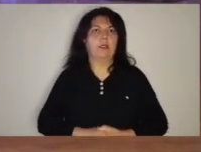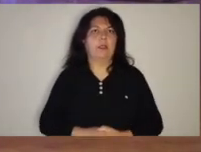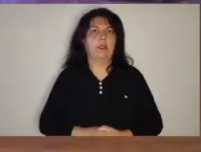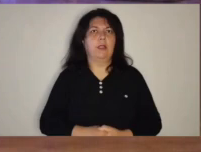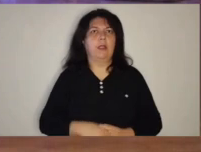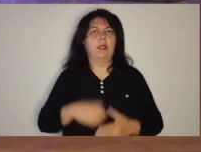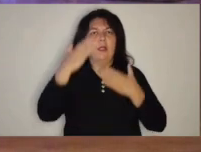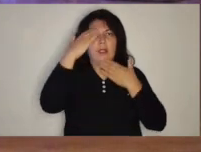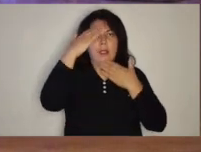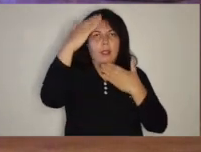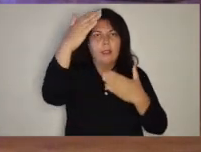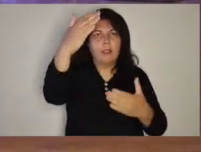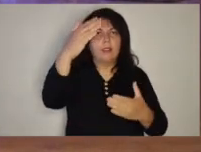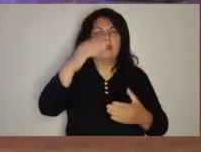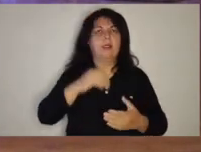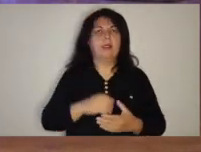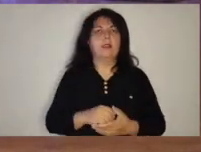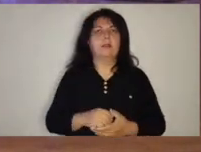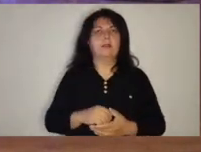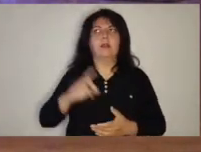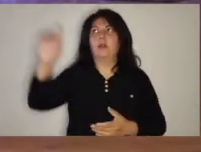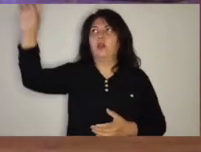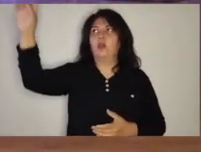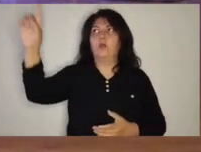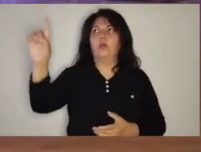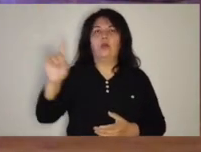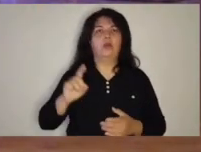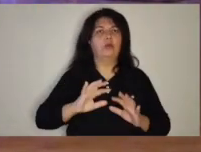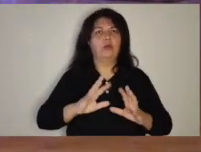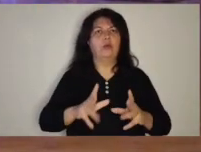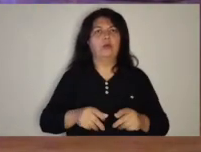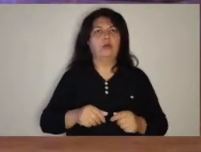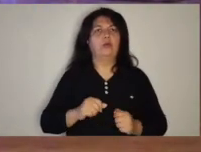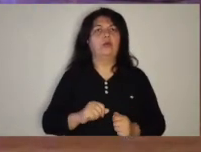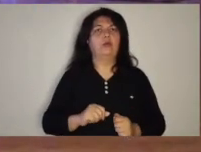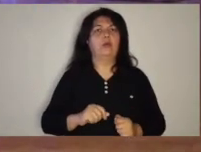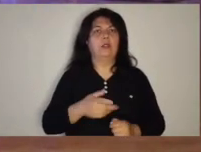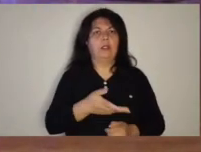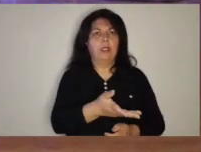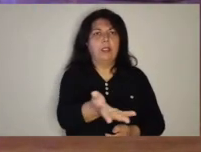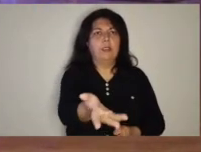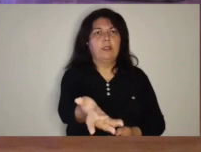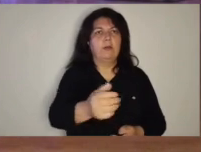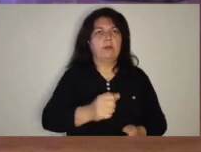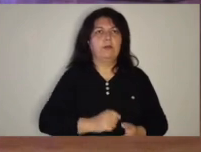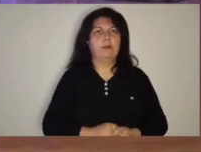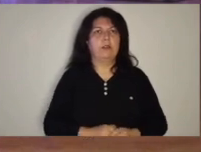tenha contentamento. Agradeça pelo que o Senhor te deu até agora.